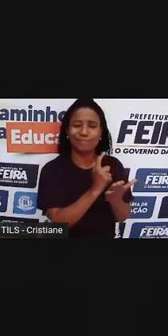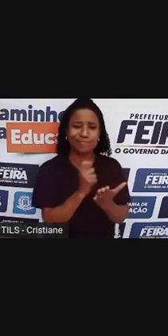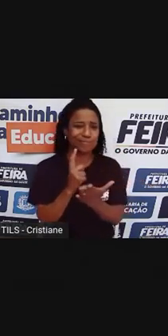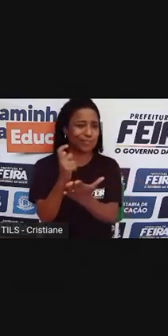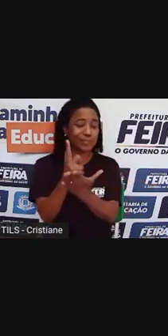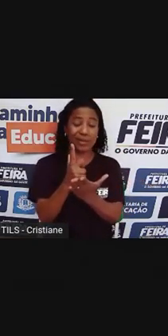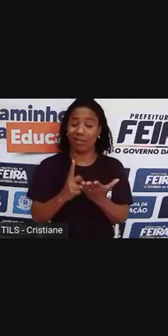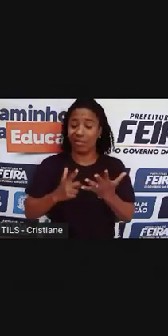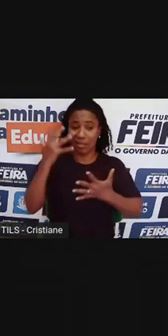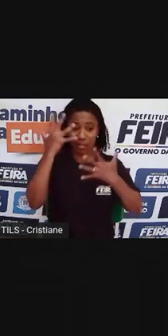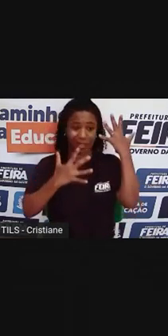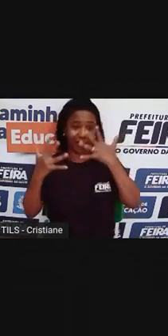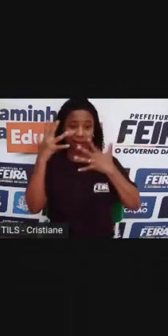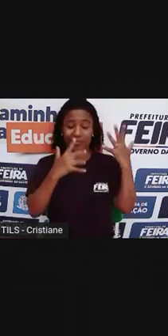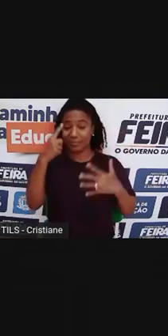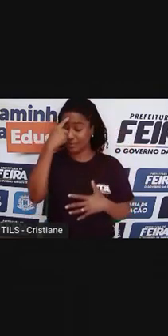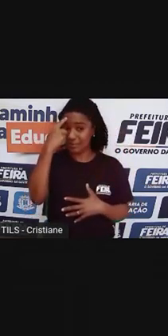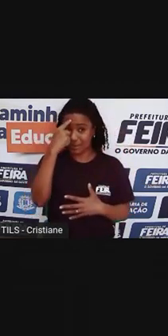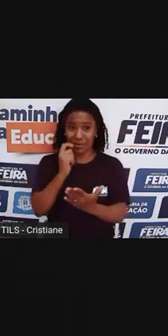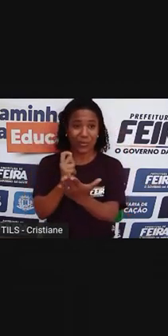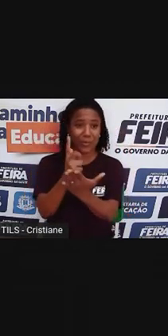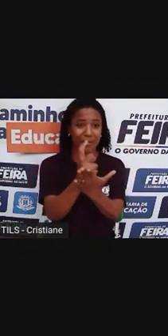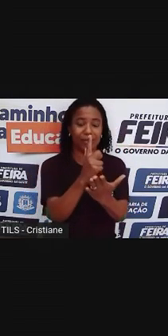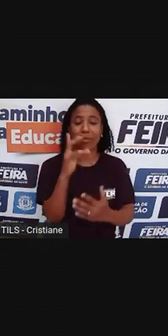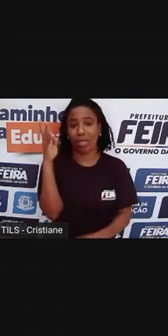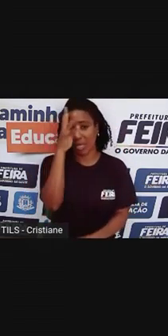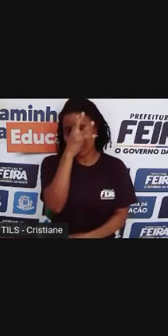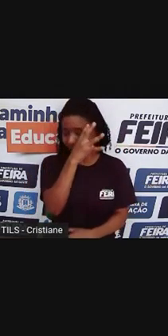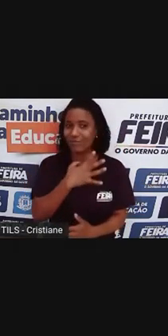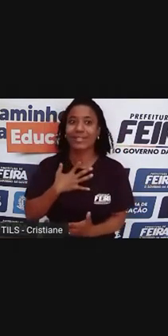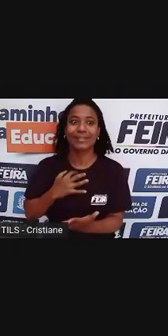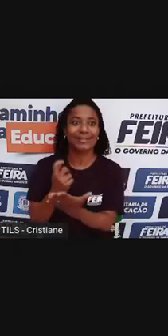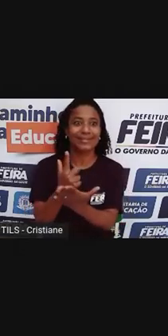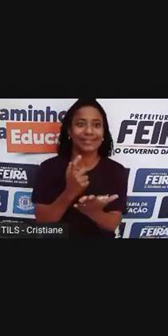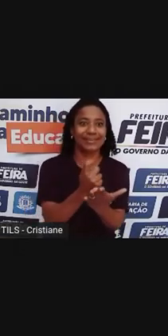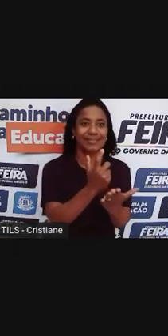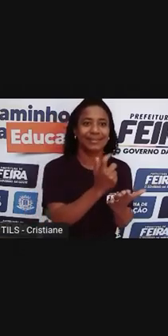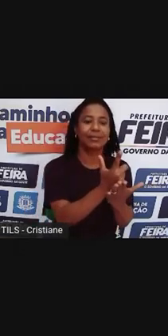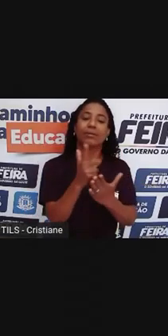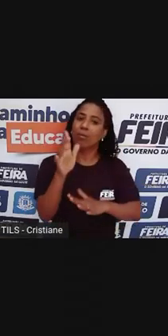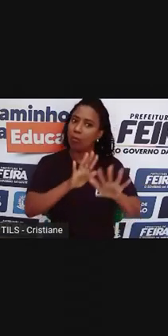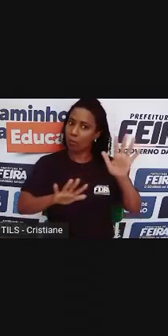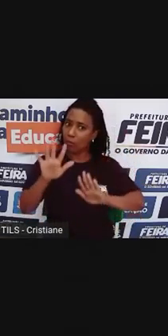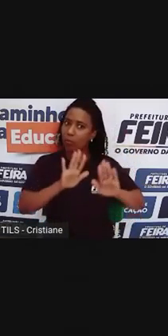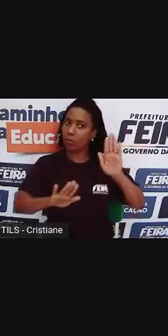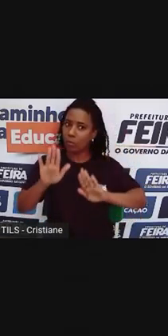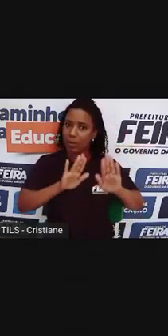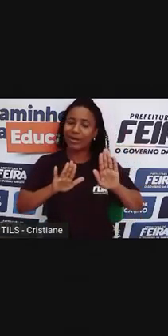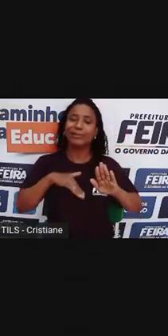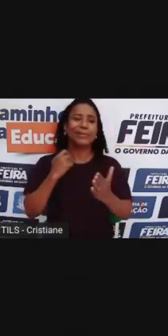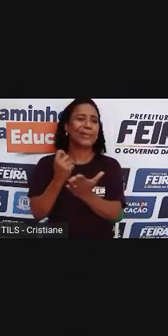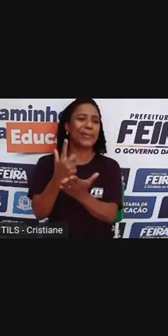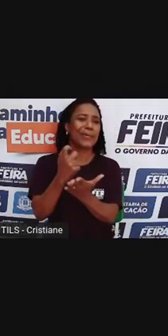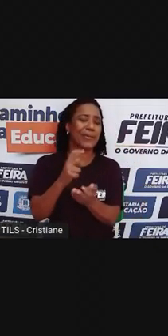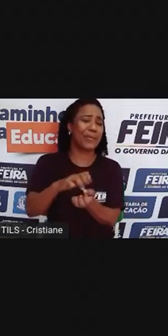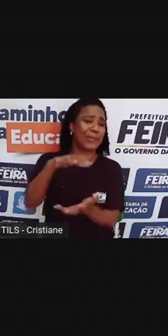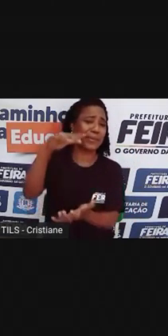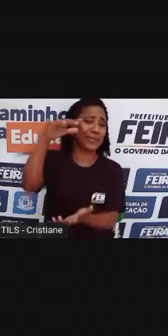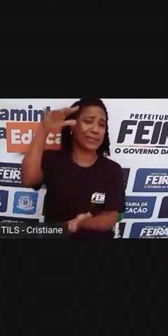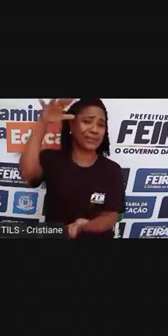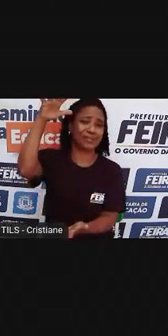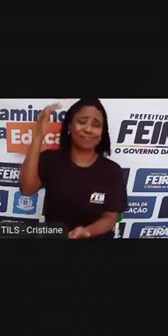que precisamos de mais coisas. E se estamos distraídos, pode parecer que tudo se pode comprar. E muitas vezes, acabamos comprando coisas demais.